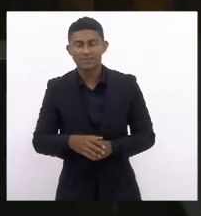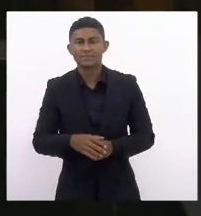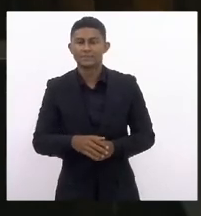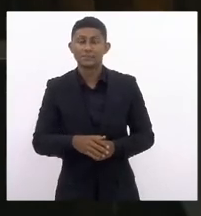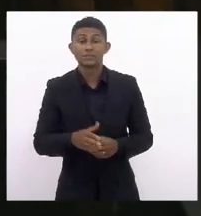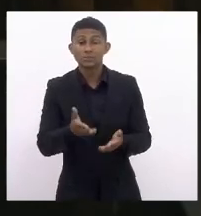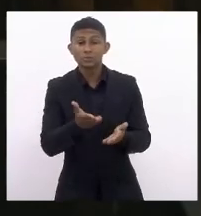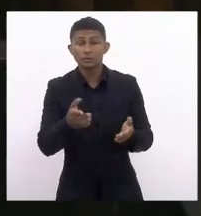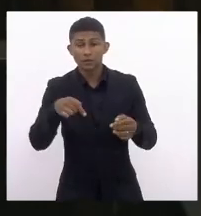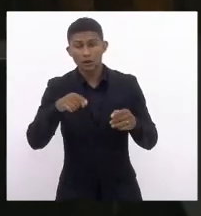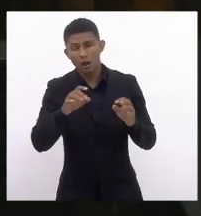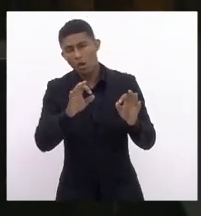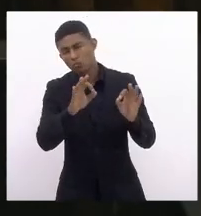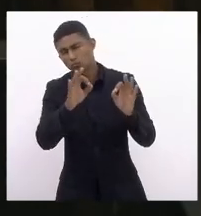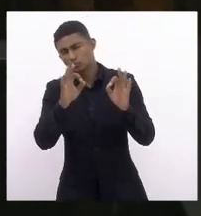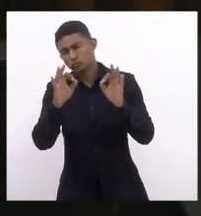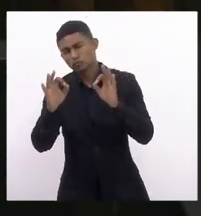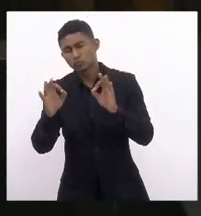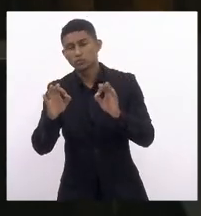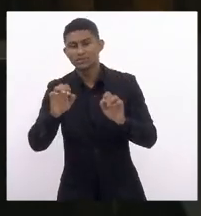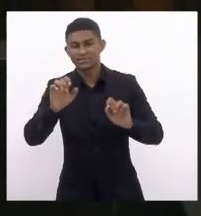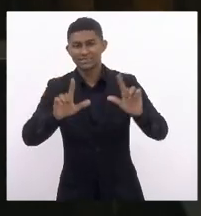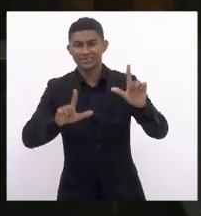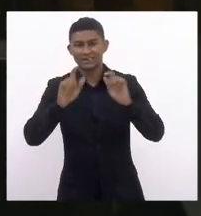todos que nos assistem pela TV Alerj.